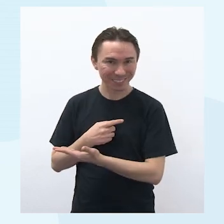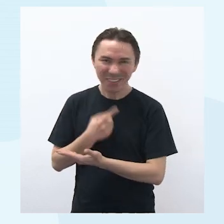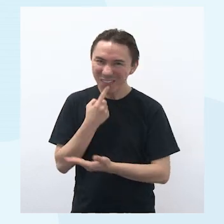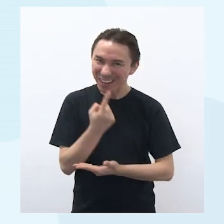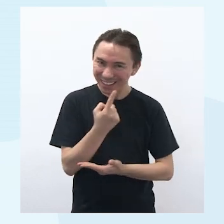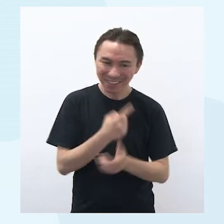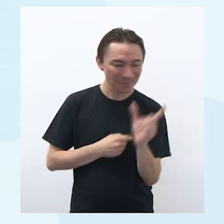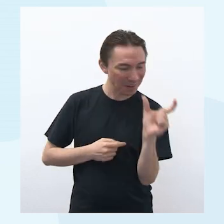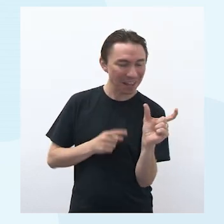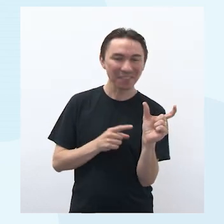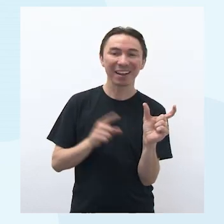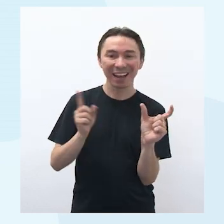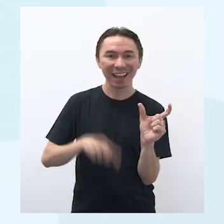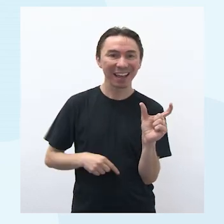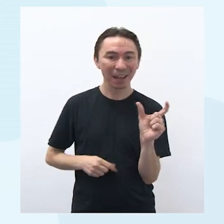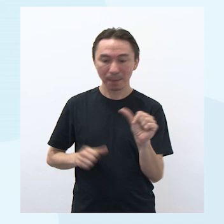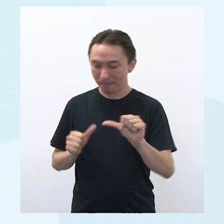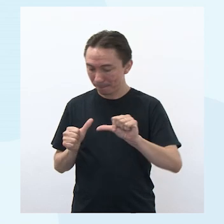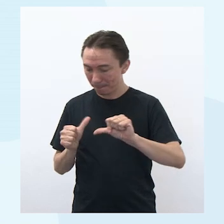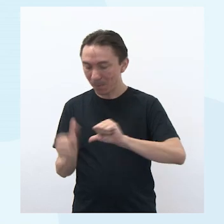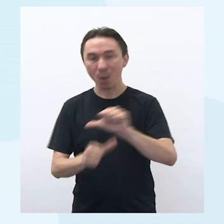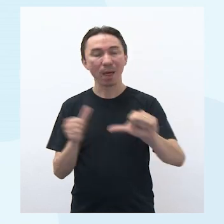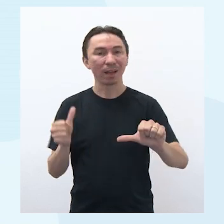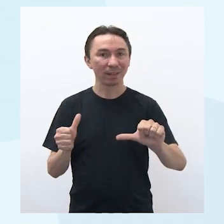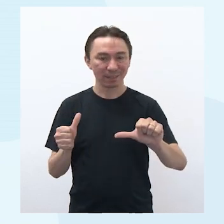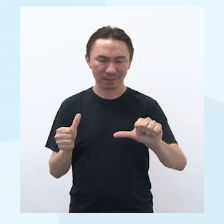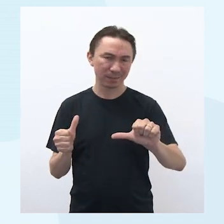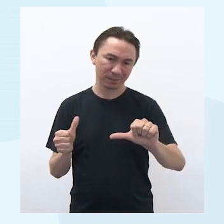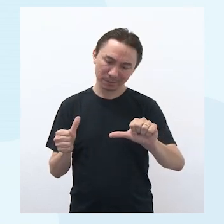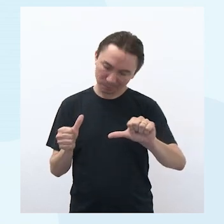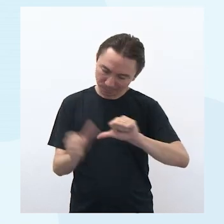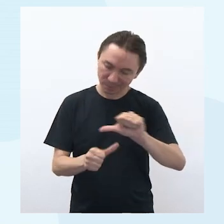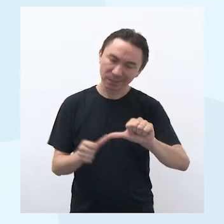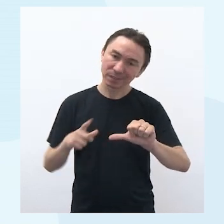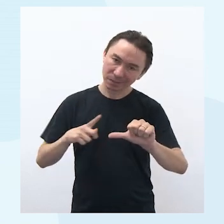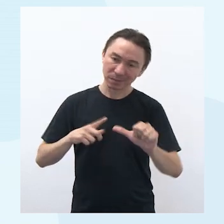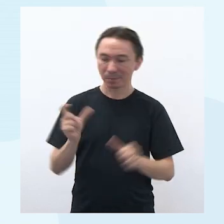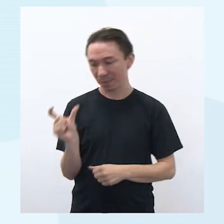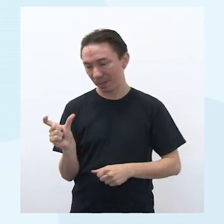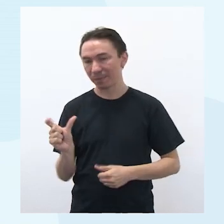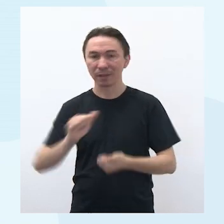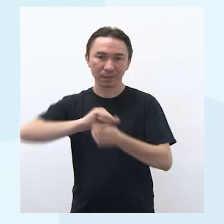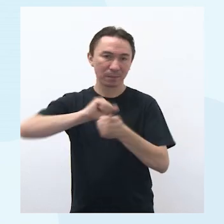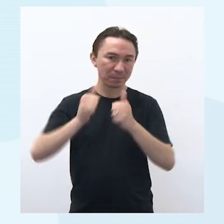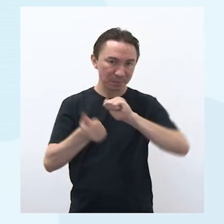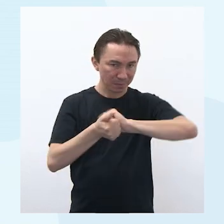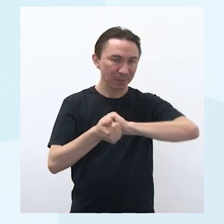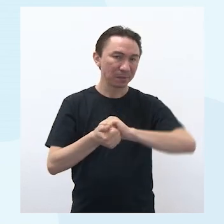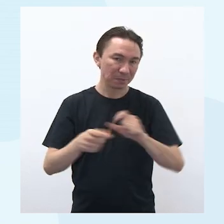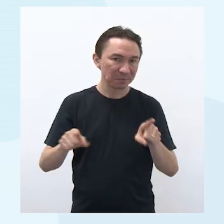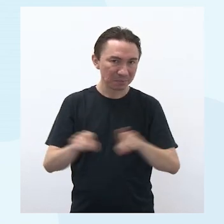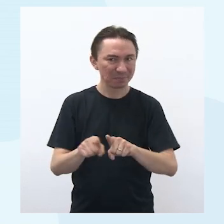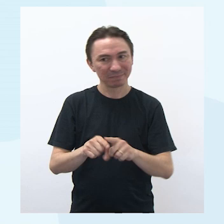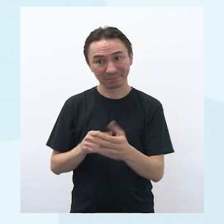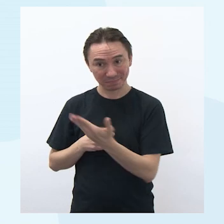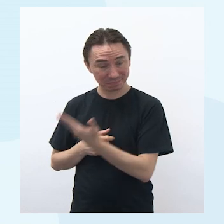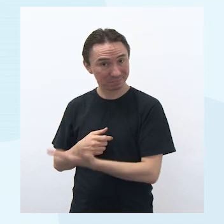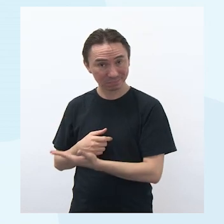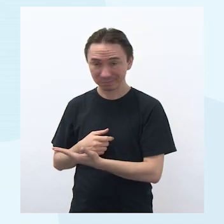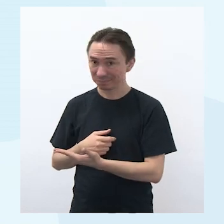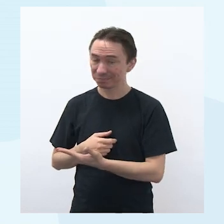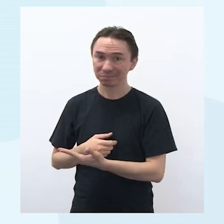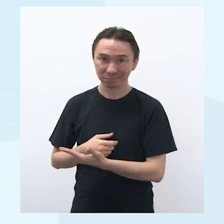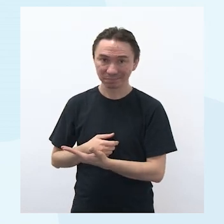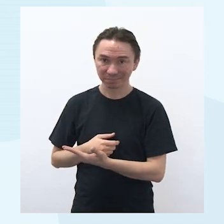mudança? Além da mudança, também tem a adaptação, né? Então, assim, muito forte como é que a gente tem feito esse exercício aí. E